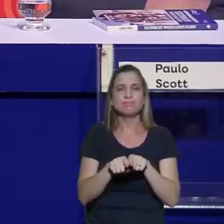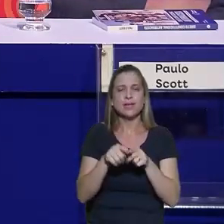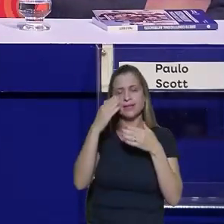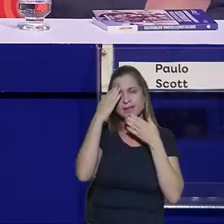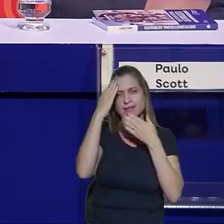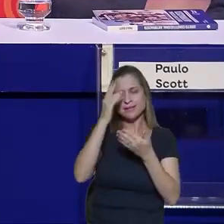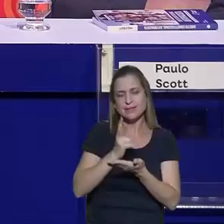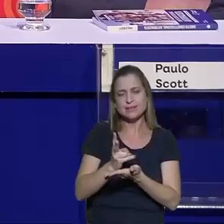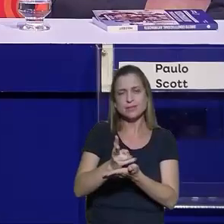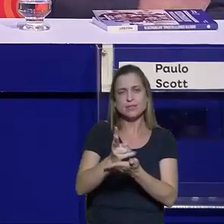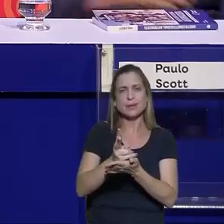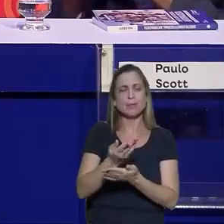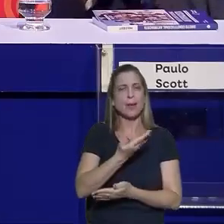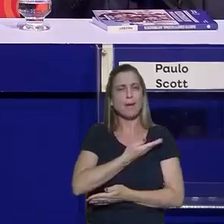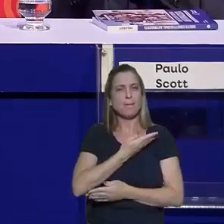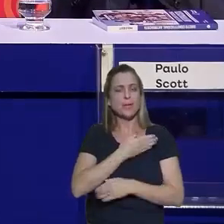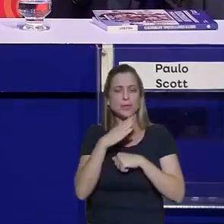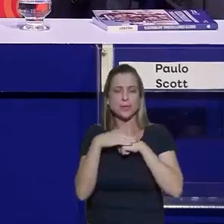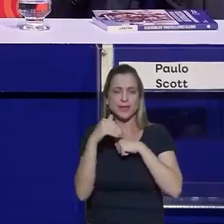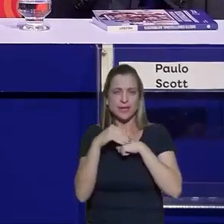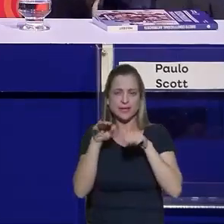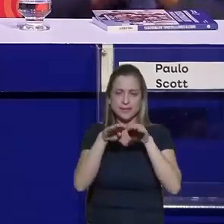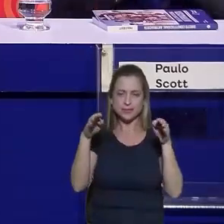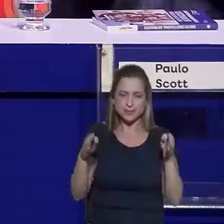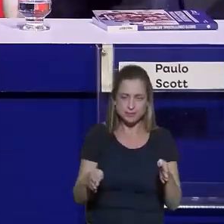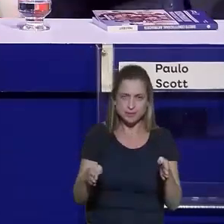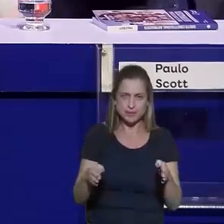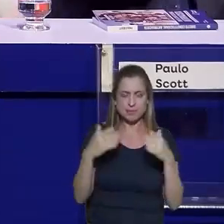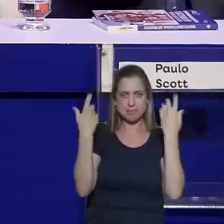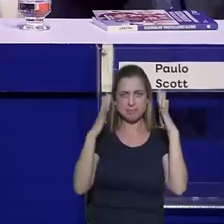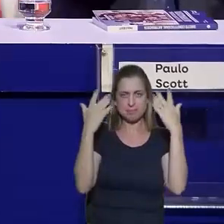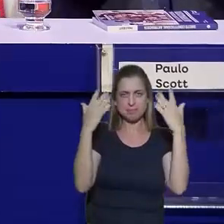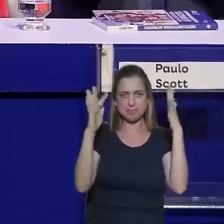aos queridíssimos amigos e colegas de mesa. Parabéns. Obrigado.